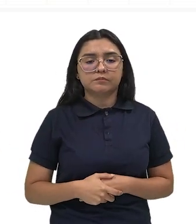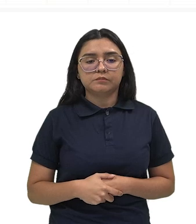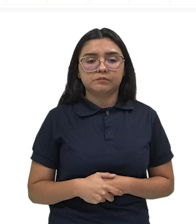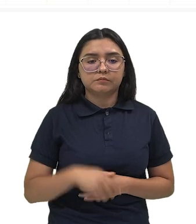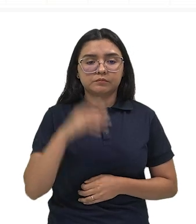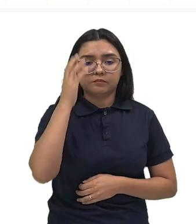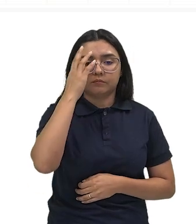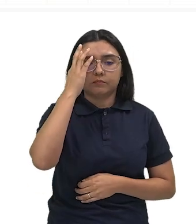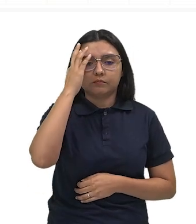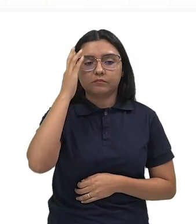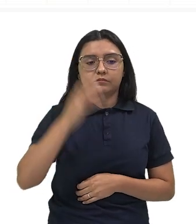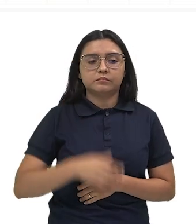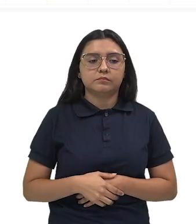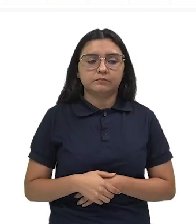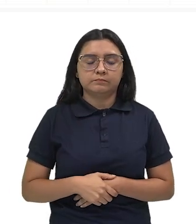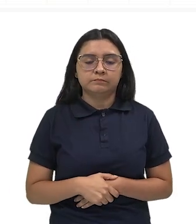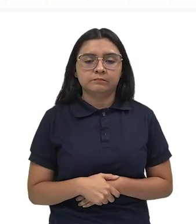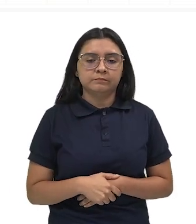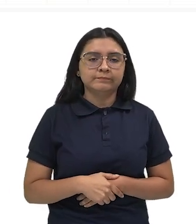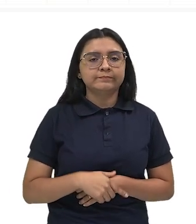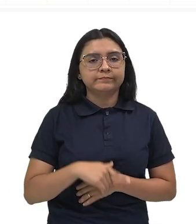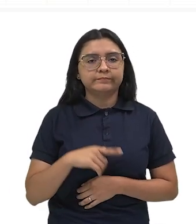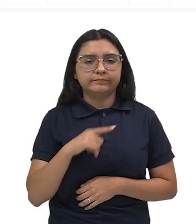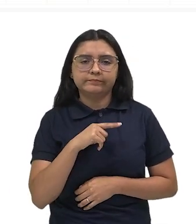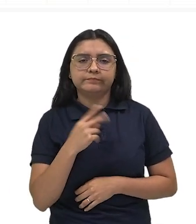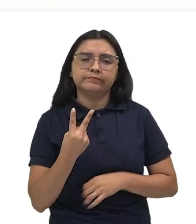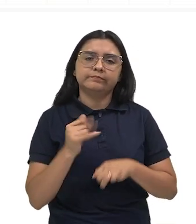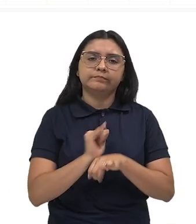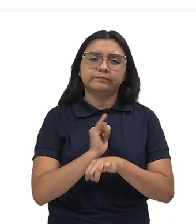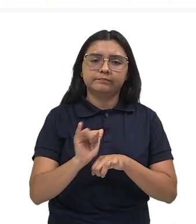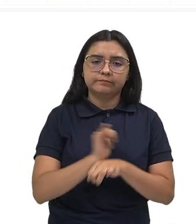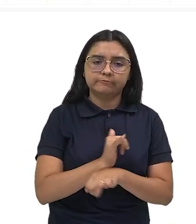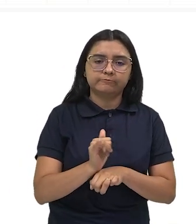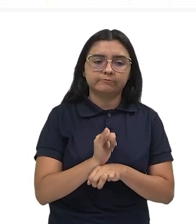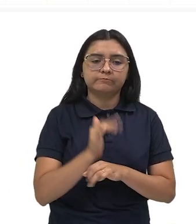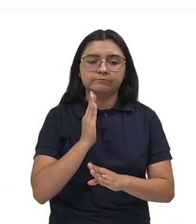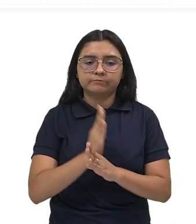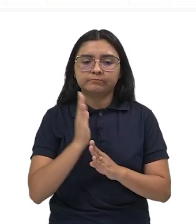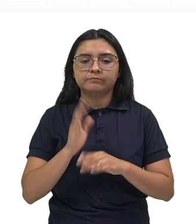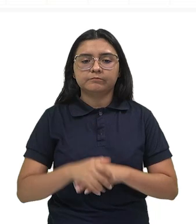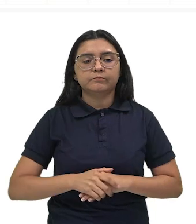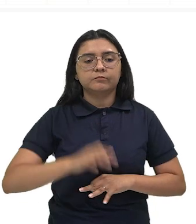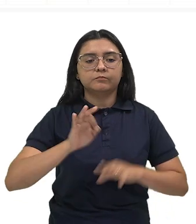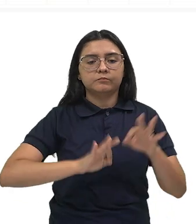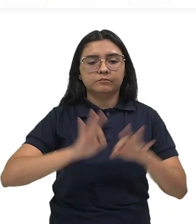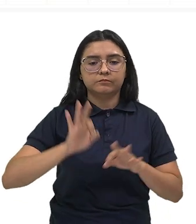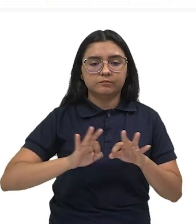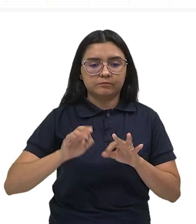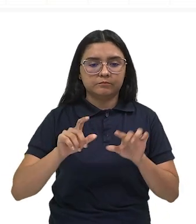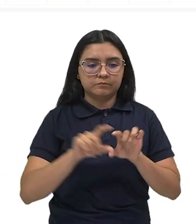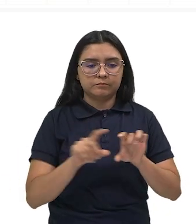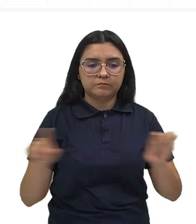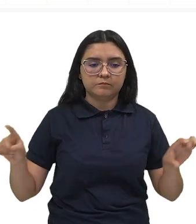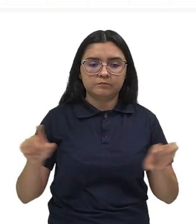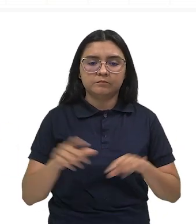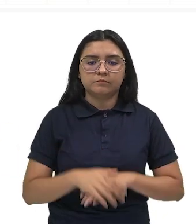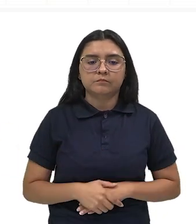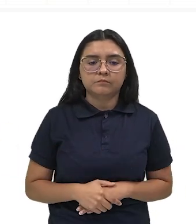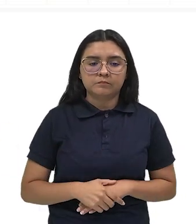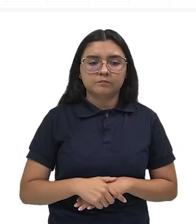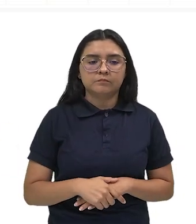posso realizar isso de duas maneiras. Uma é, ó, organizado, então tá aqui, eu divido,